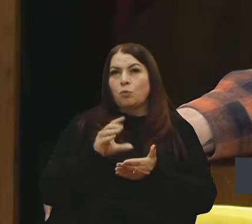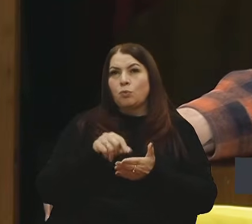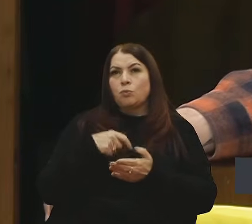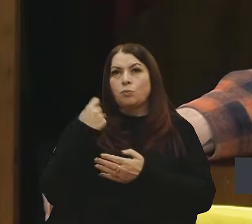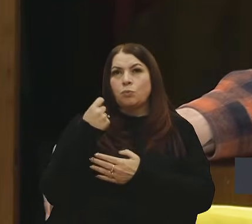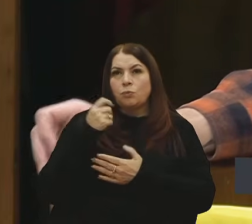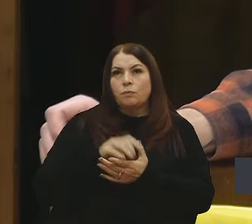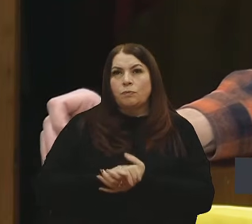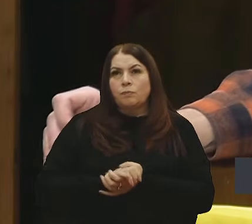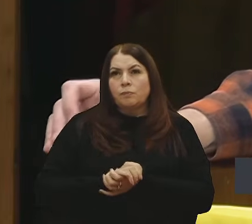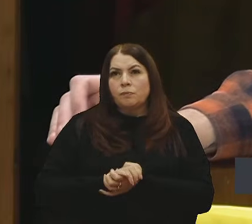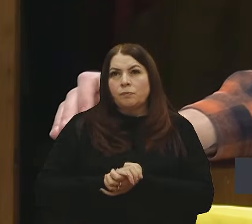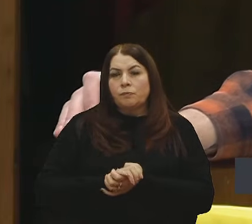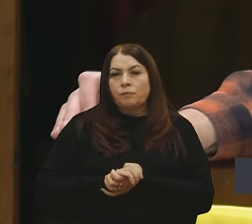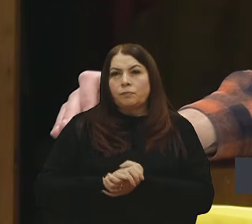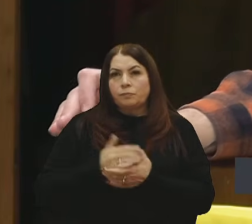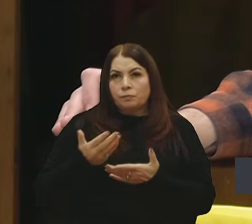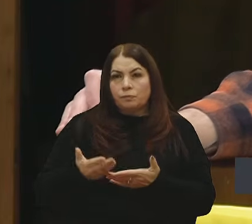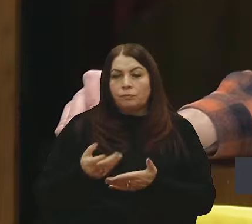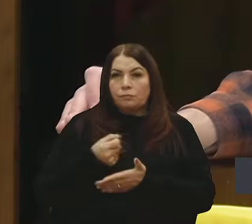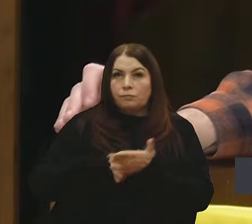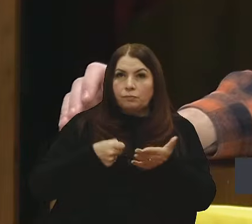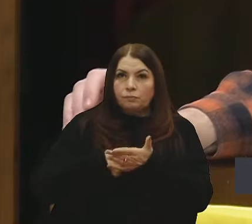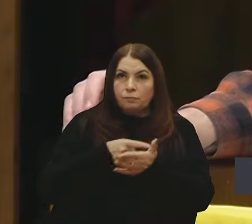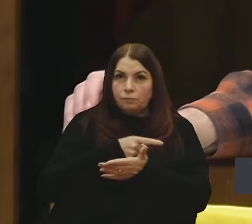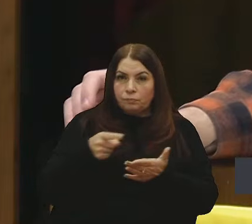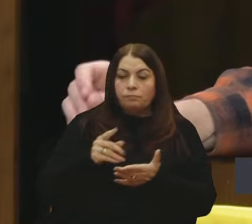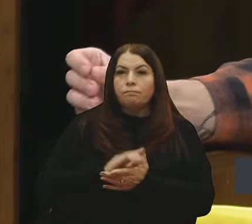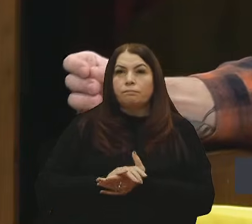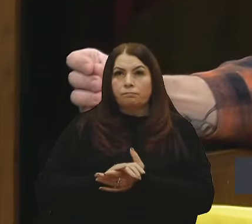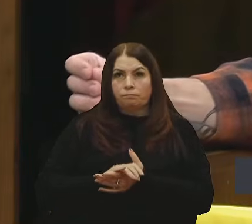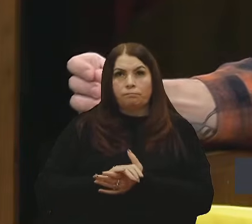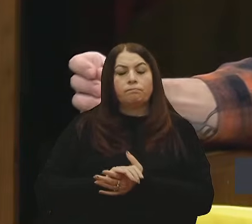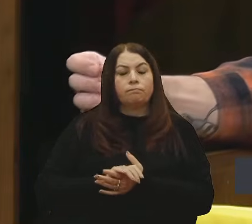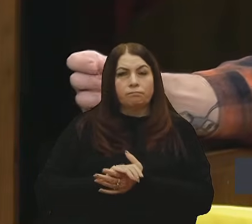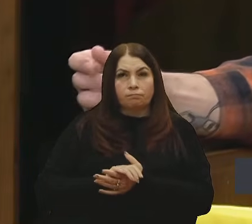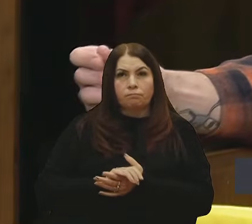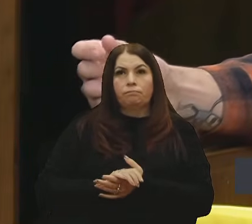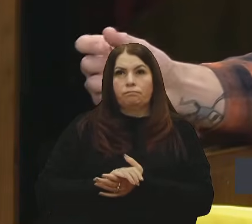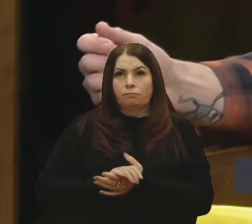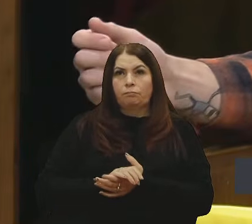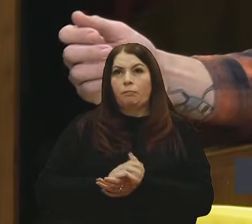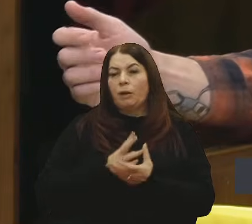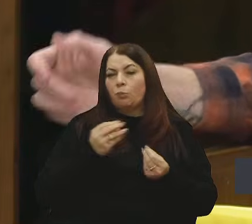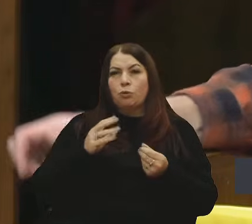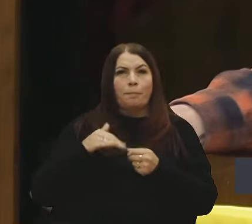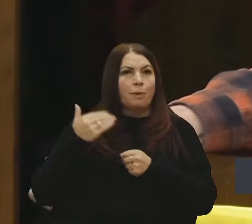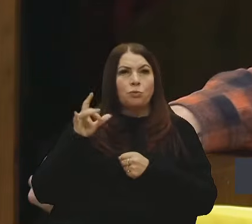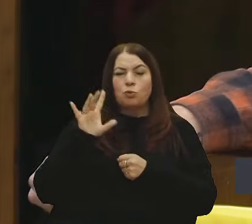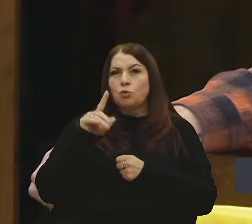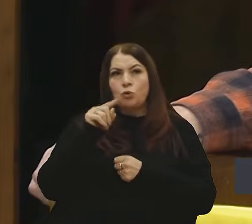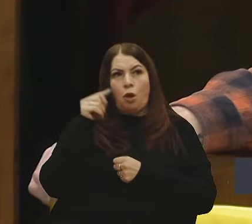Sul. Então, é uma luta que é muito além dessas questões assim